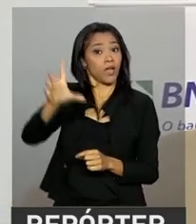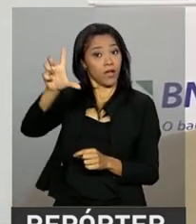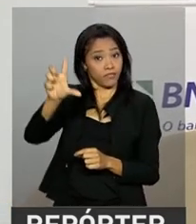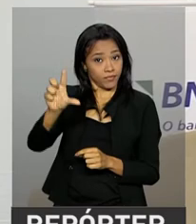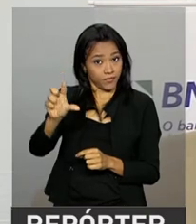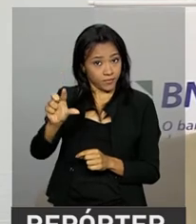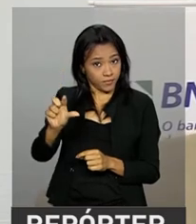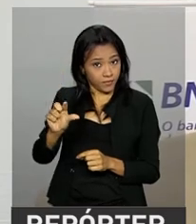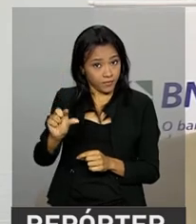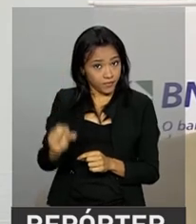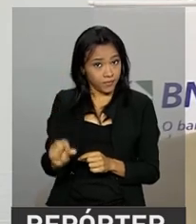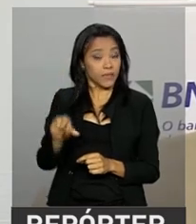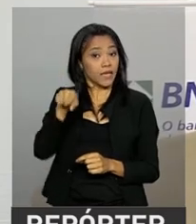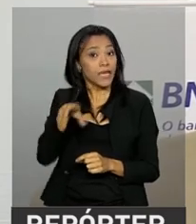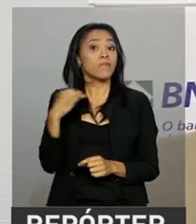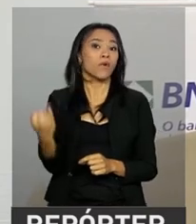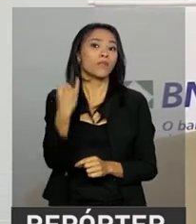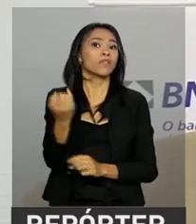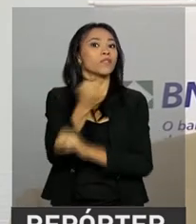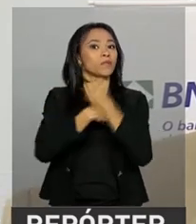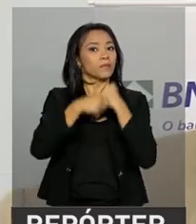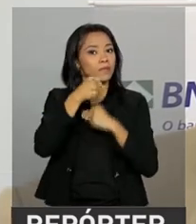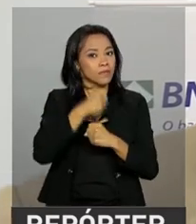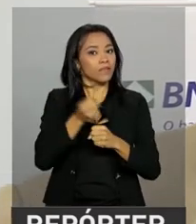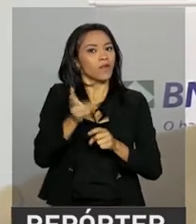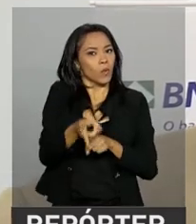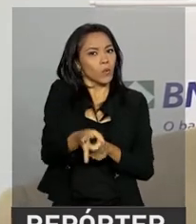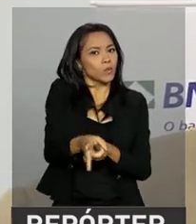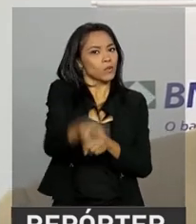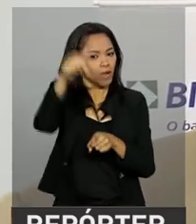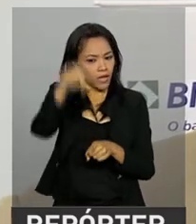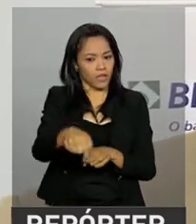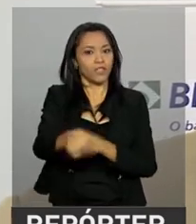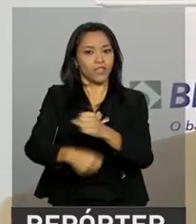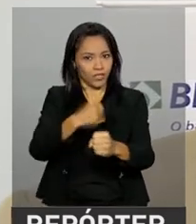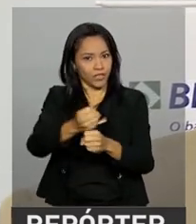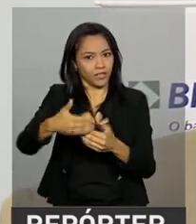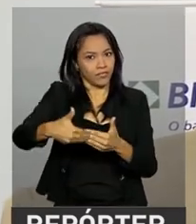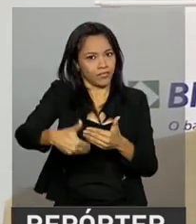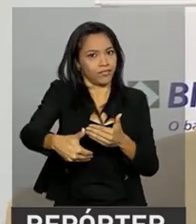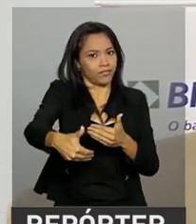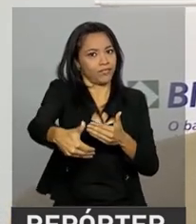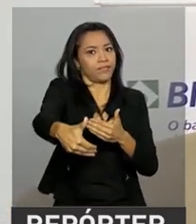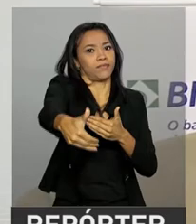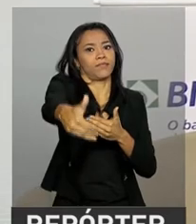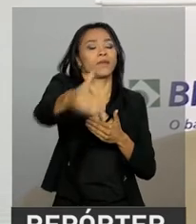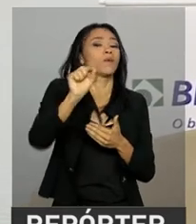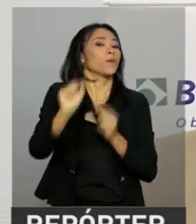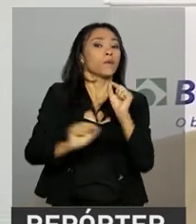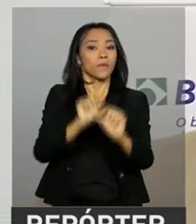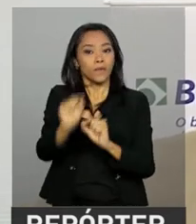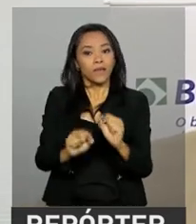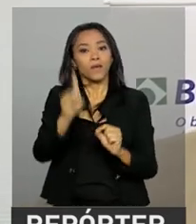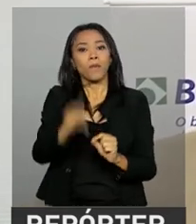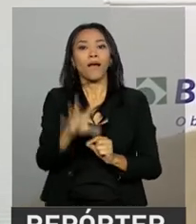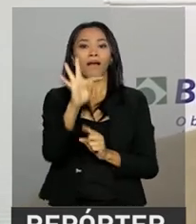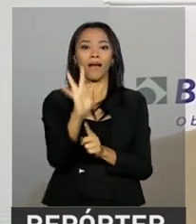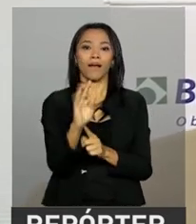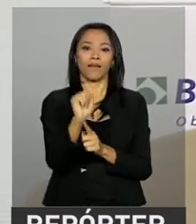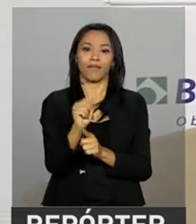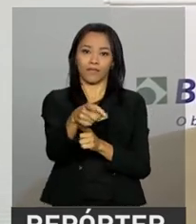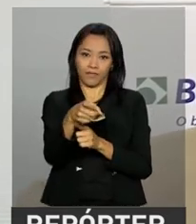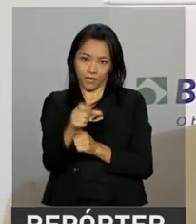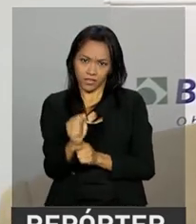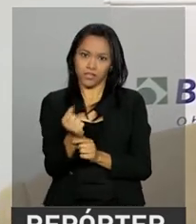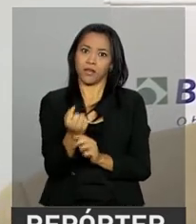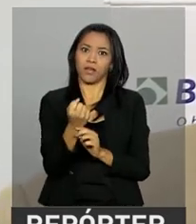uma queda importante no ano passado e deverá continuar este ano está continuando mês a mês com a perspectiva da taxa pela primeira vez em